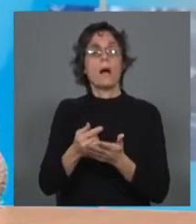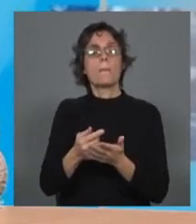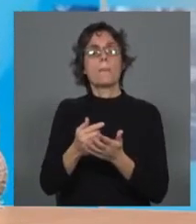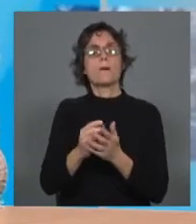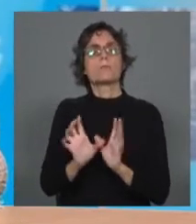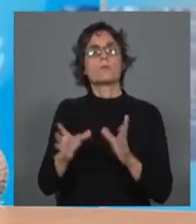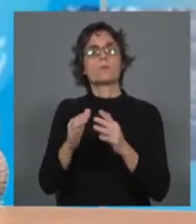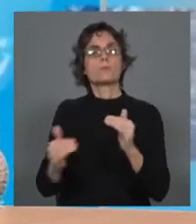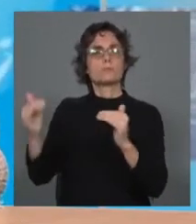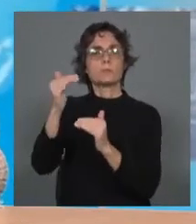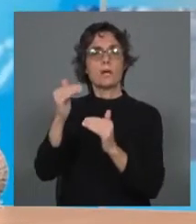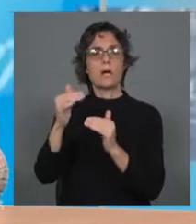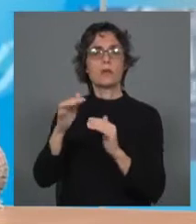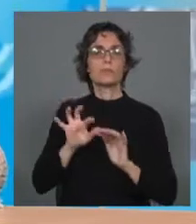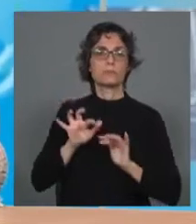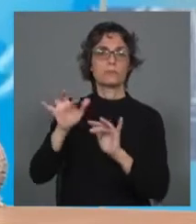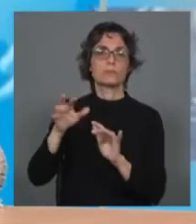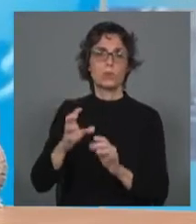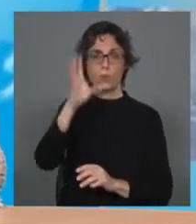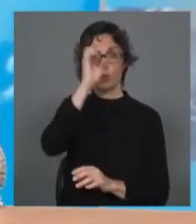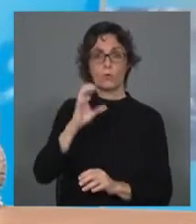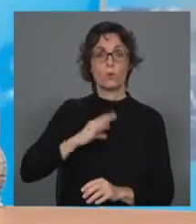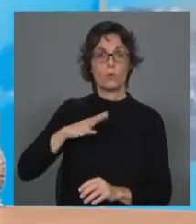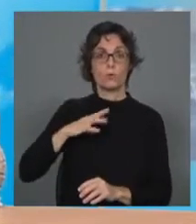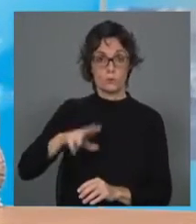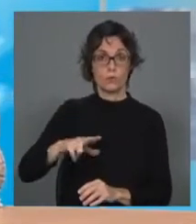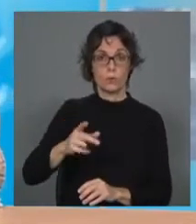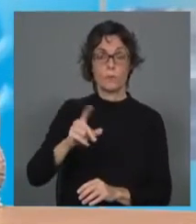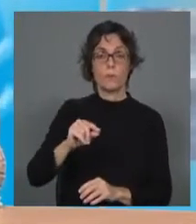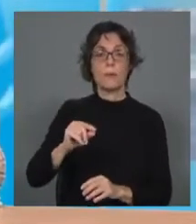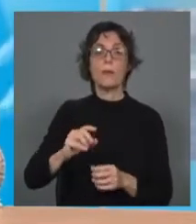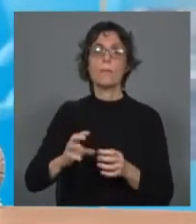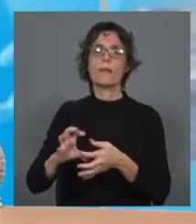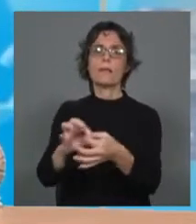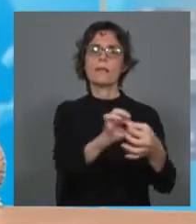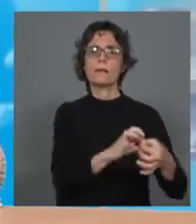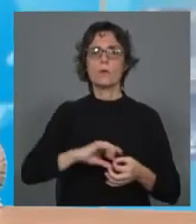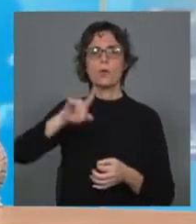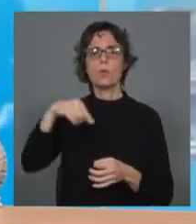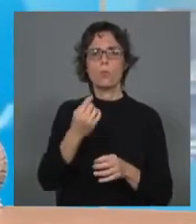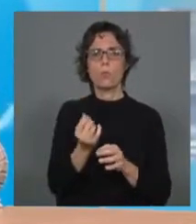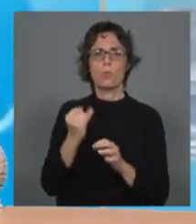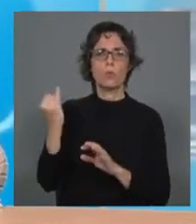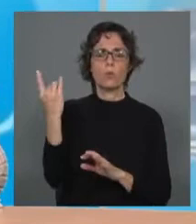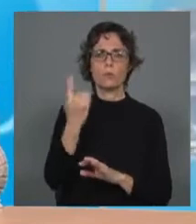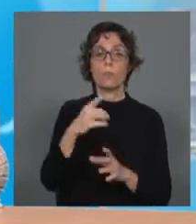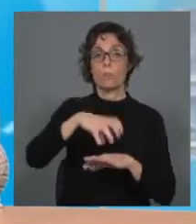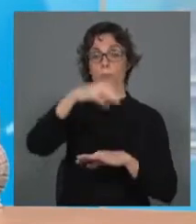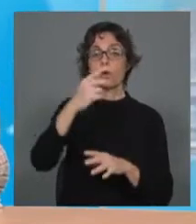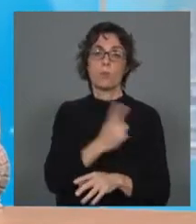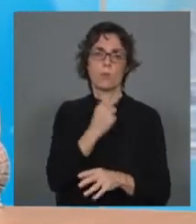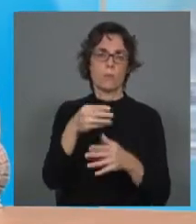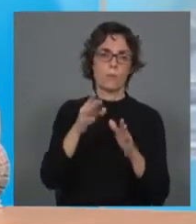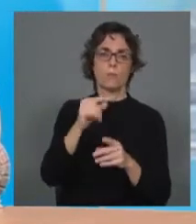das Migrações do governo português, mas recebe também a colaboração de várias outras entidades, como a Universidade Aberta,